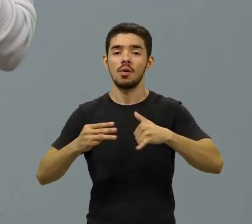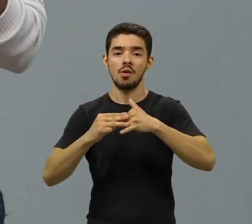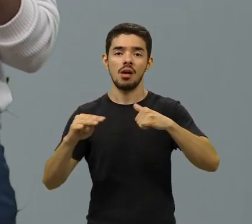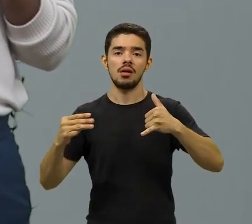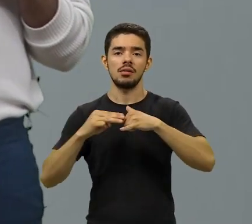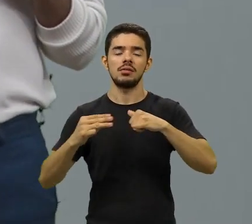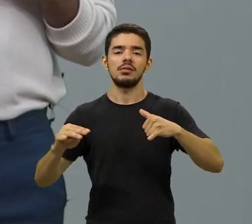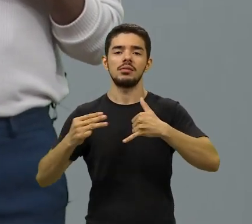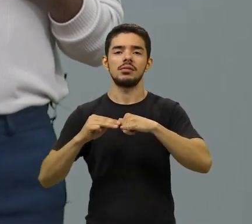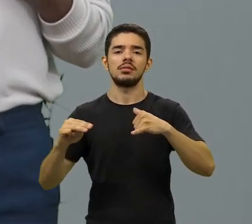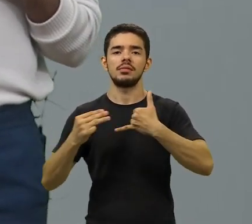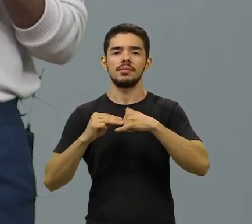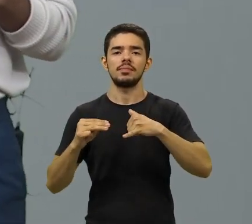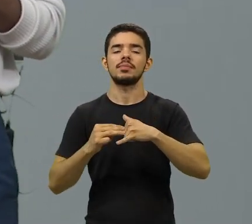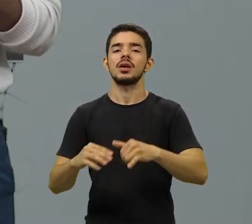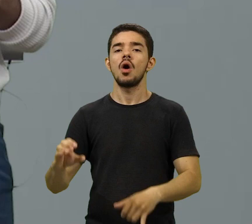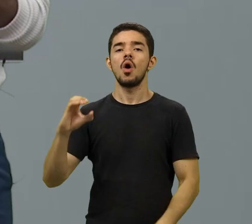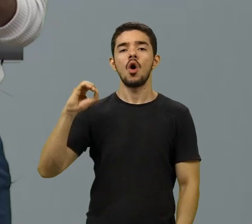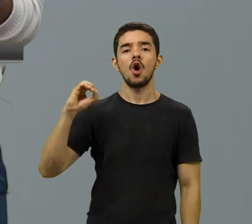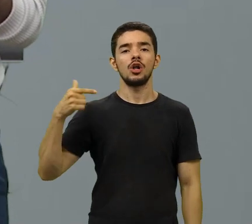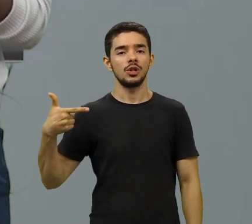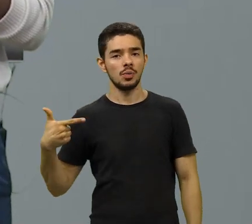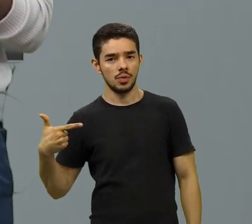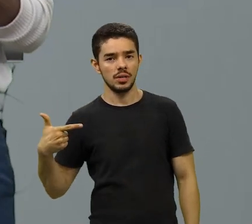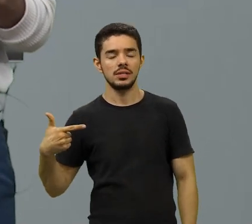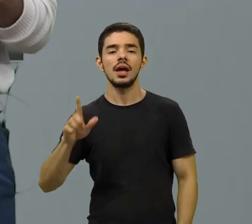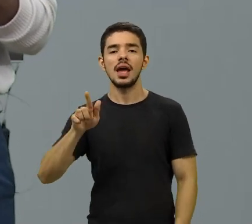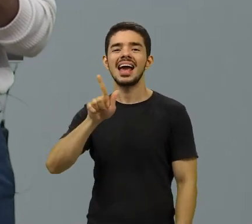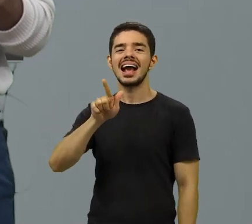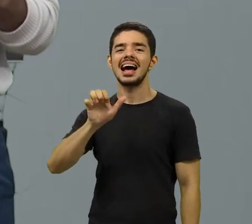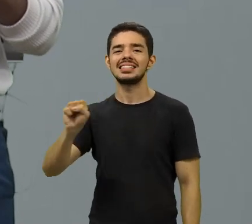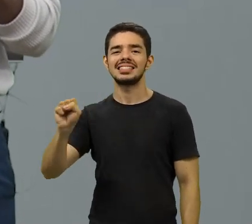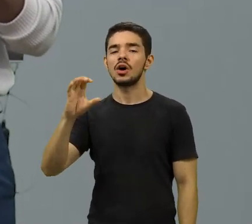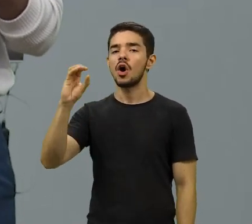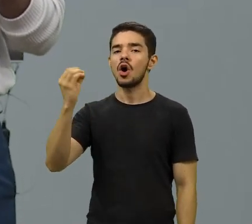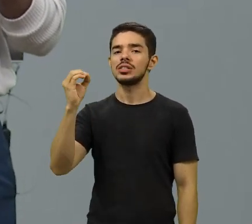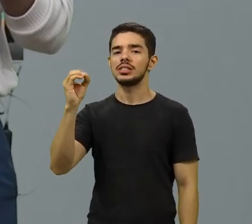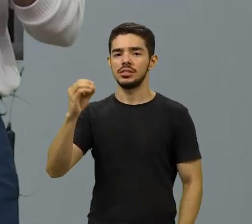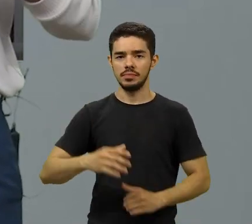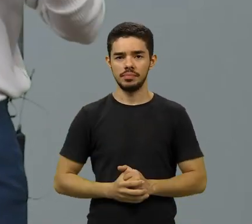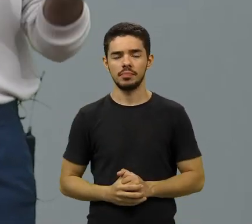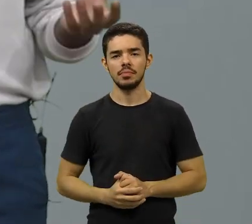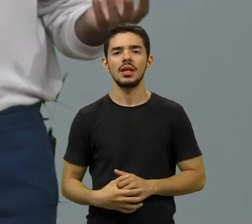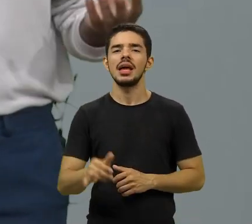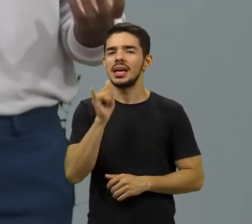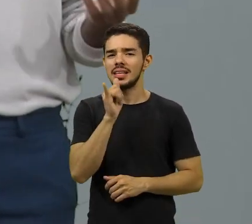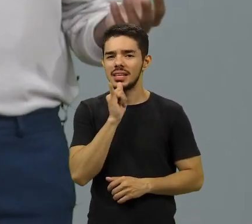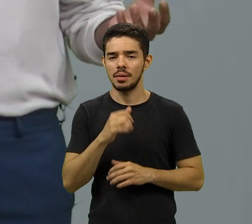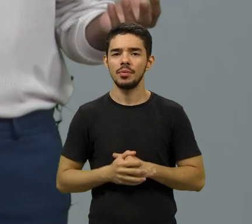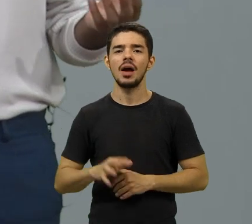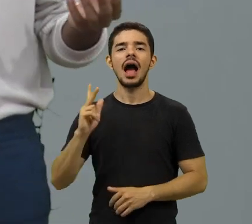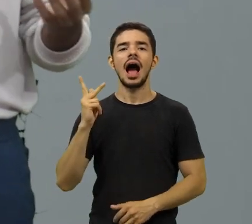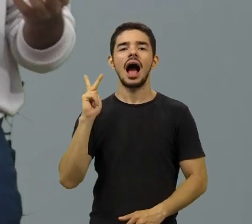molécula, certo? Aí nós chamamos de O2, né, que é o gás oxigênio. Um exemplo mais prático também é